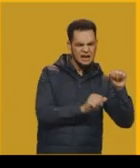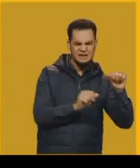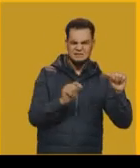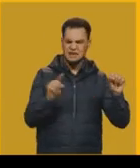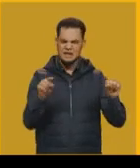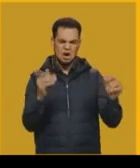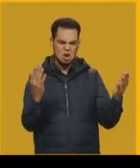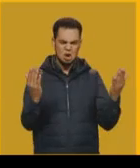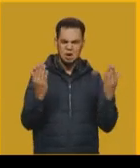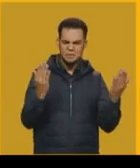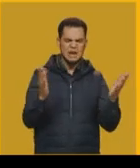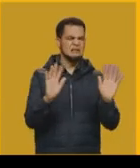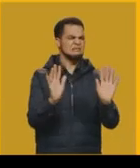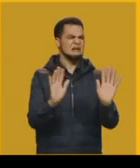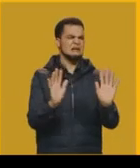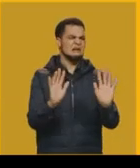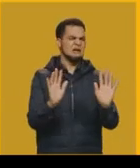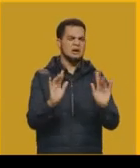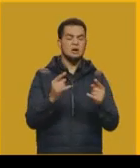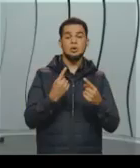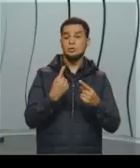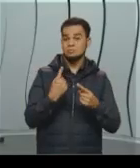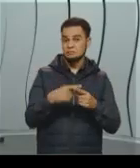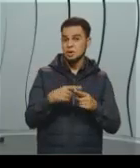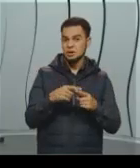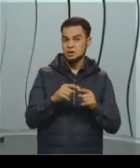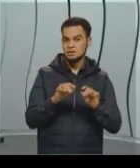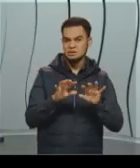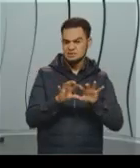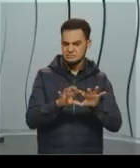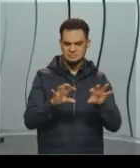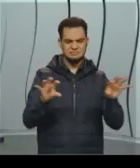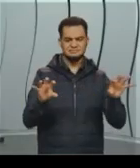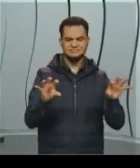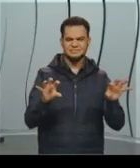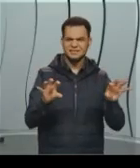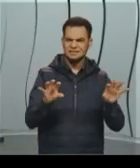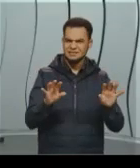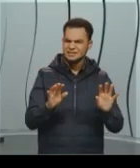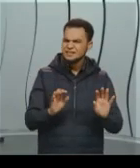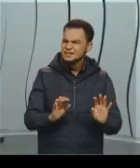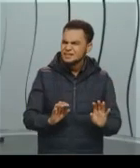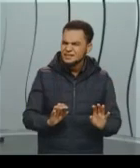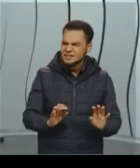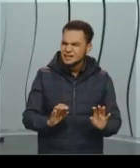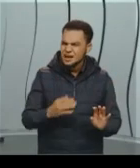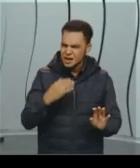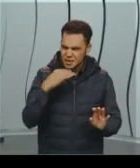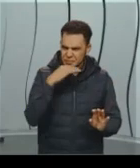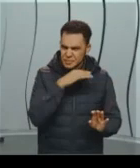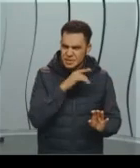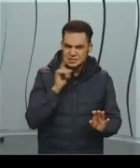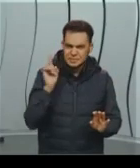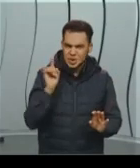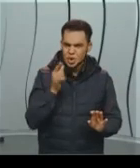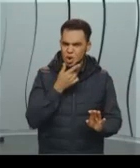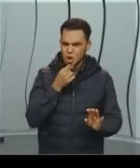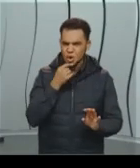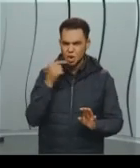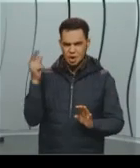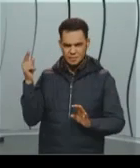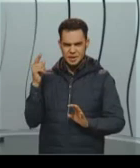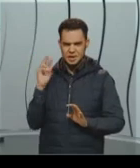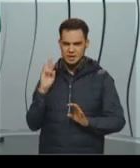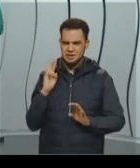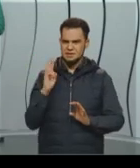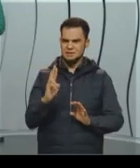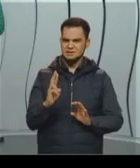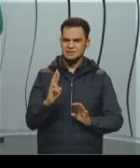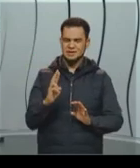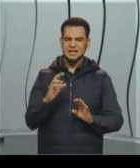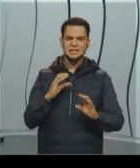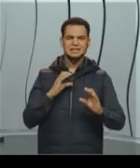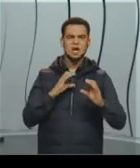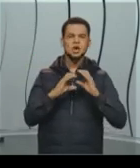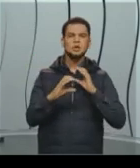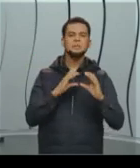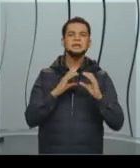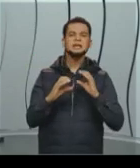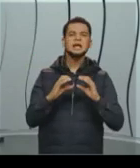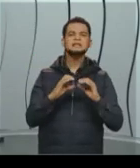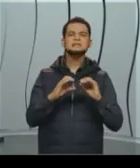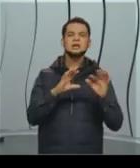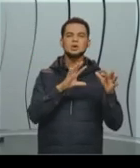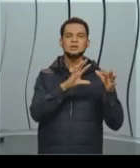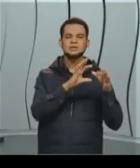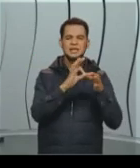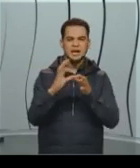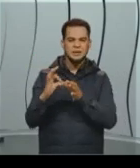mesma região do mundo. O que está tentando deixar claro aí esse representante, então, né, da comunicação da Copa Sul-Africana?